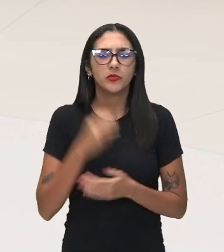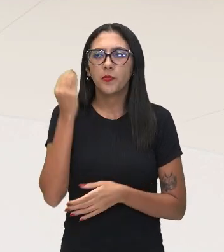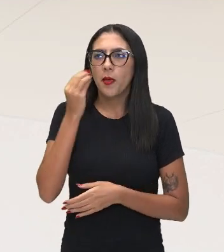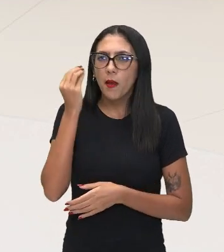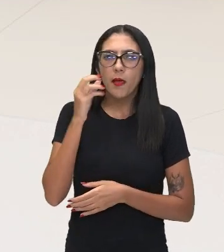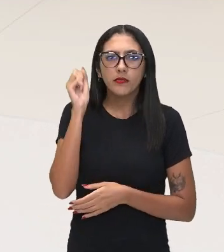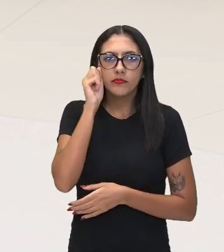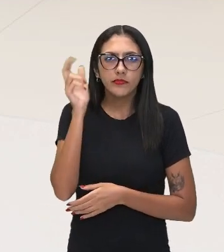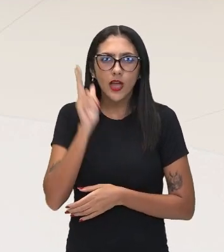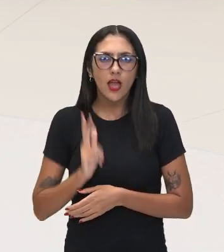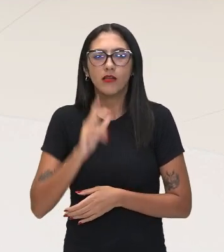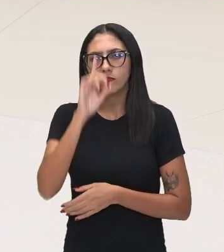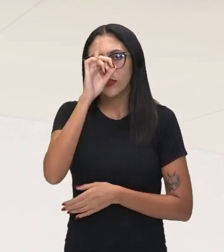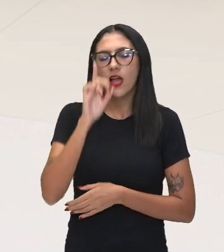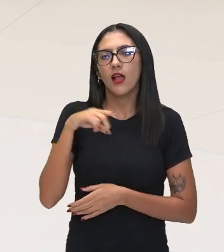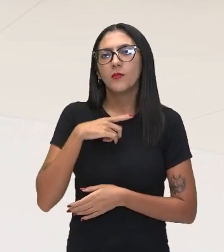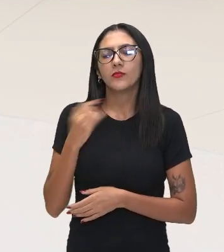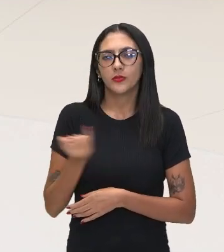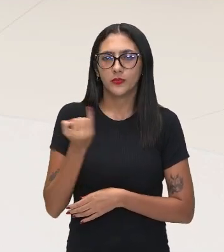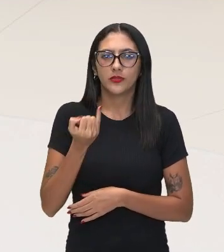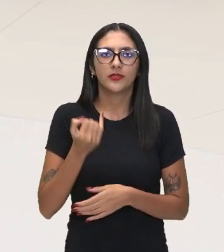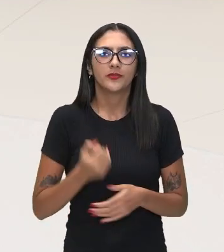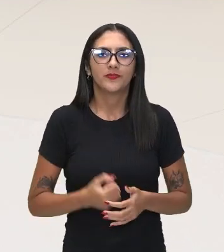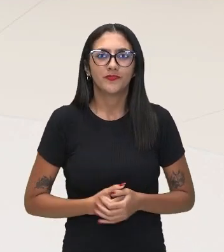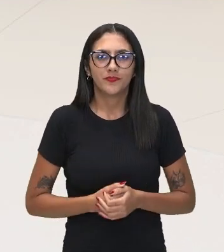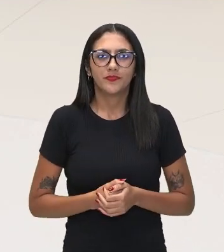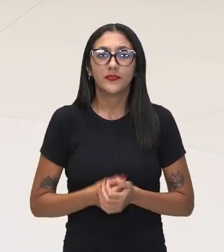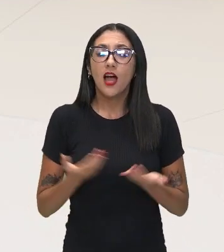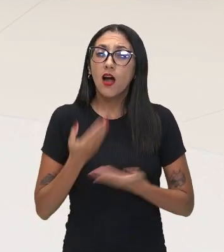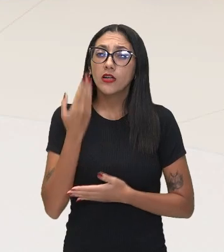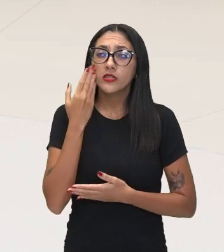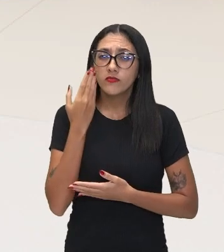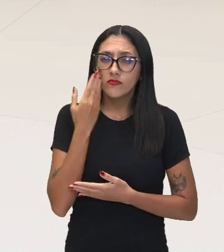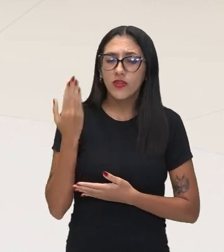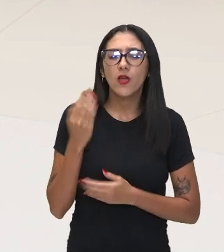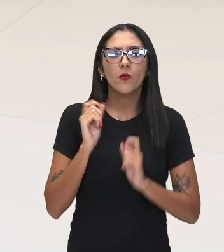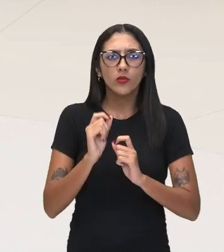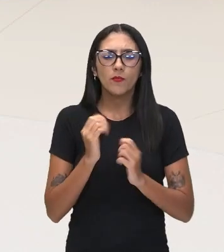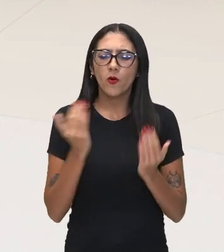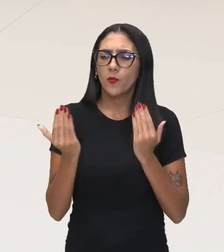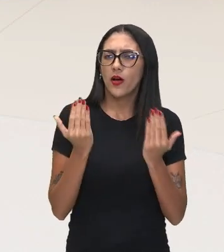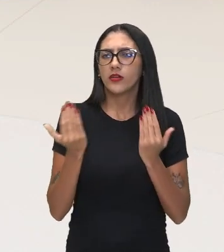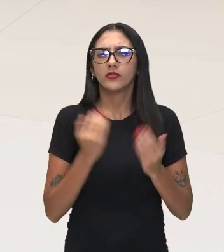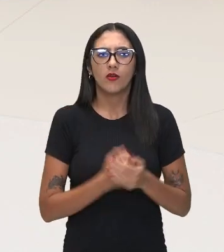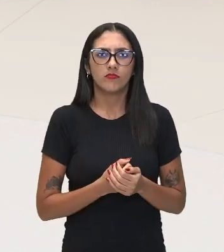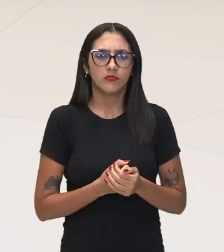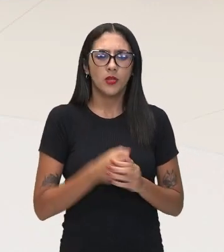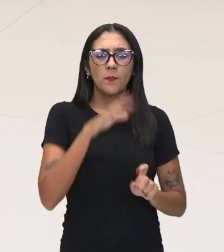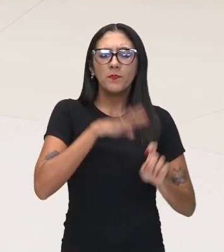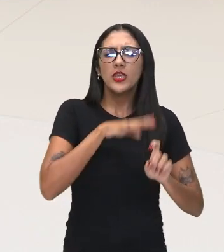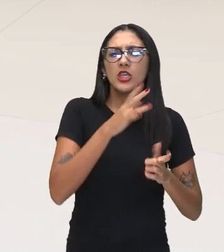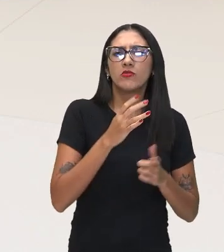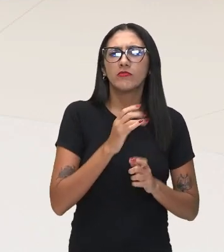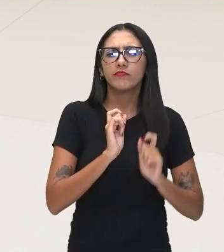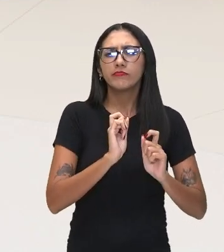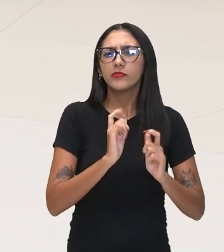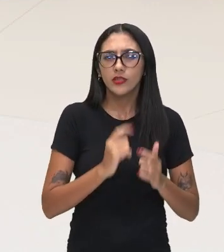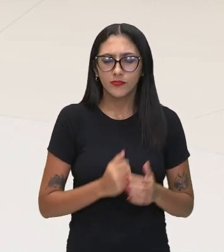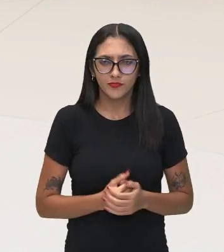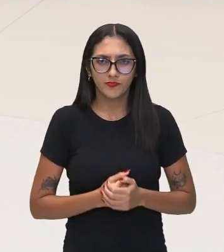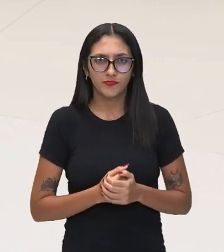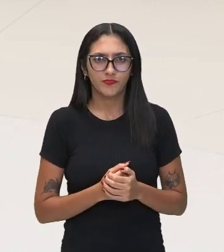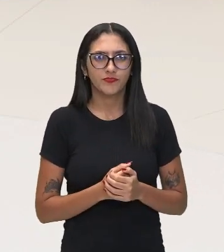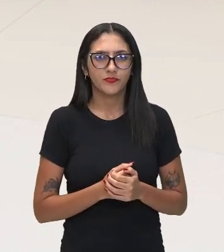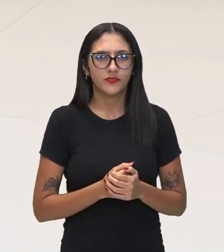Ela é um elemento muito importante. E a gente vai falar agora alguns mitos e algumas verdades que a gente tem no empreendedorismo. Por exemplo,